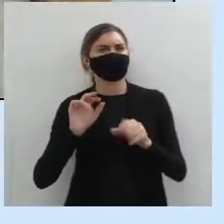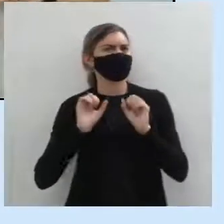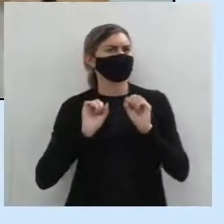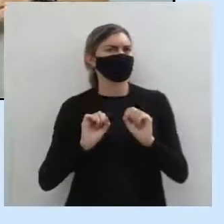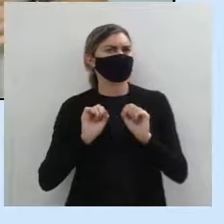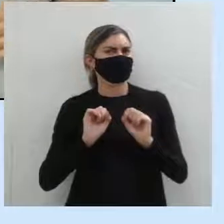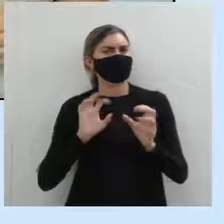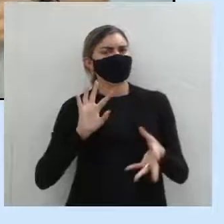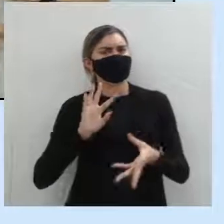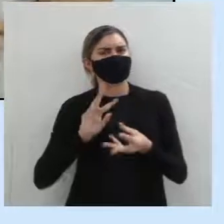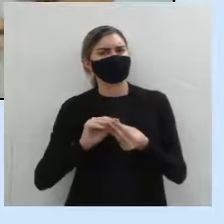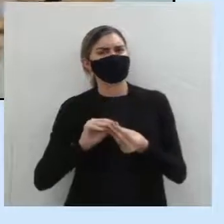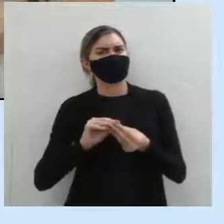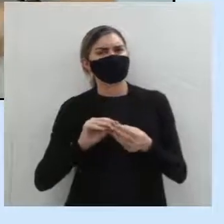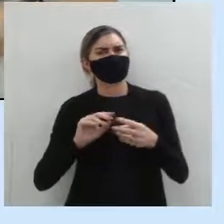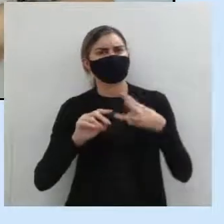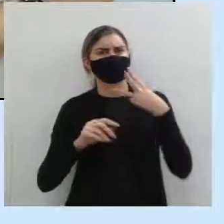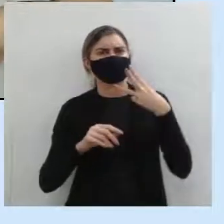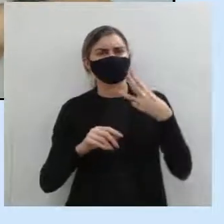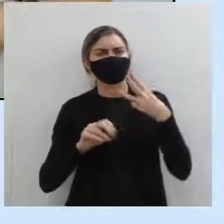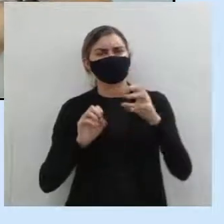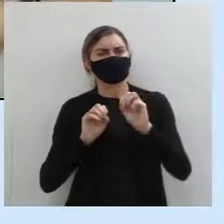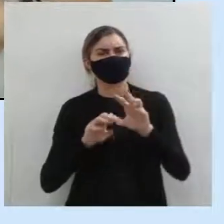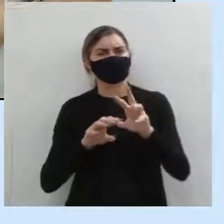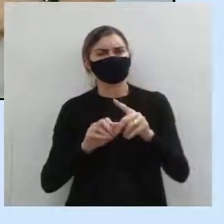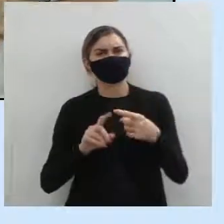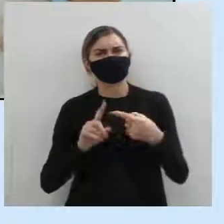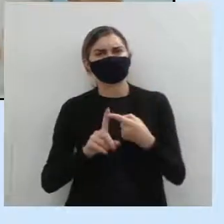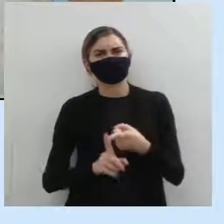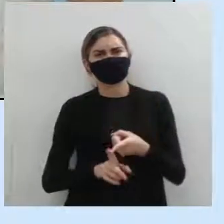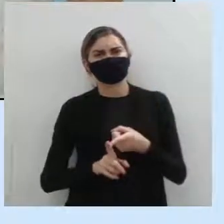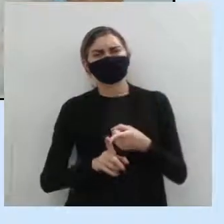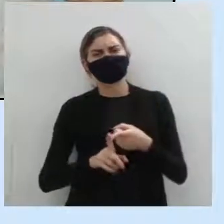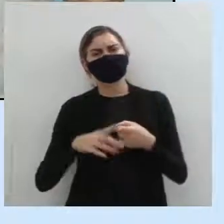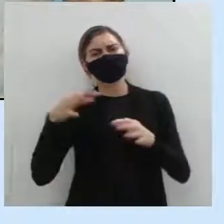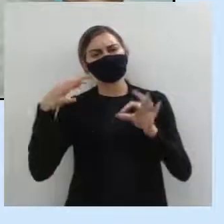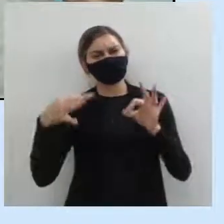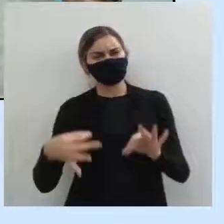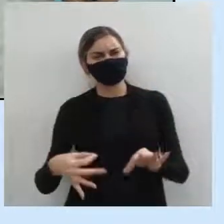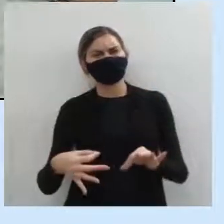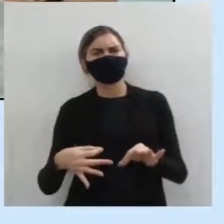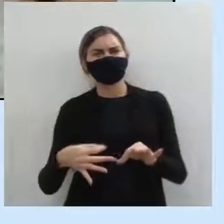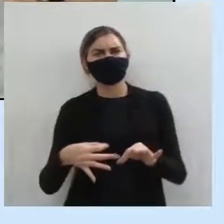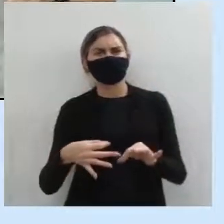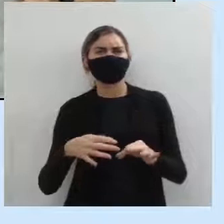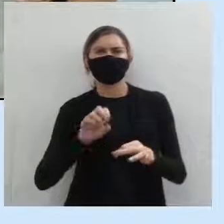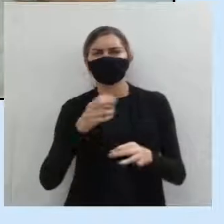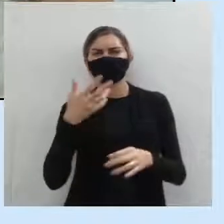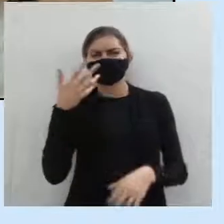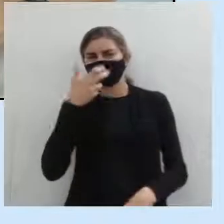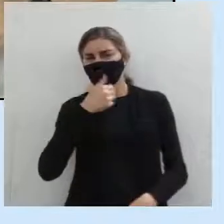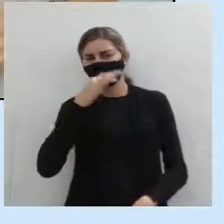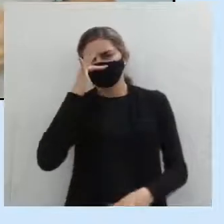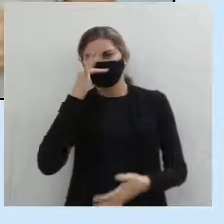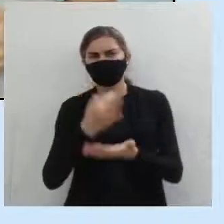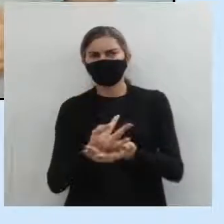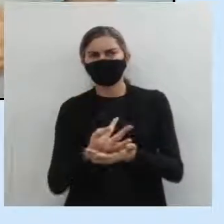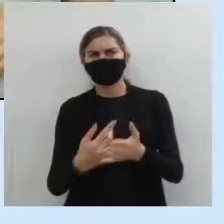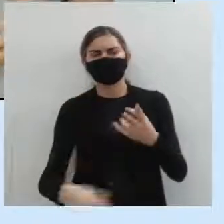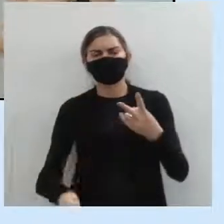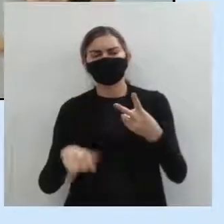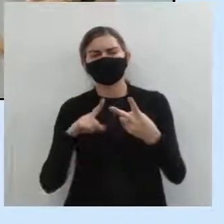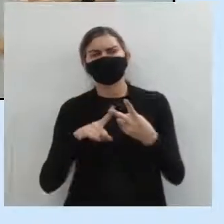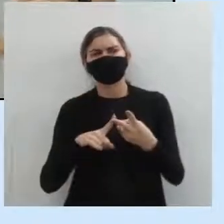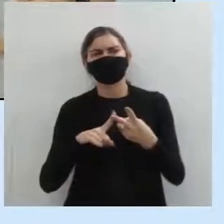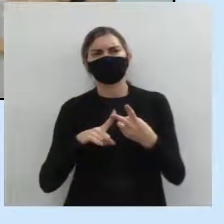ser resumido em 3 doutrinas: a justificação ou salvação pela fé,